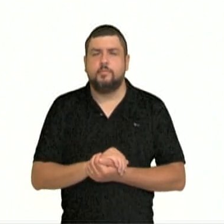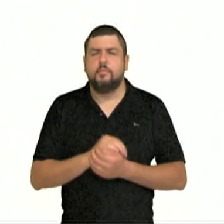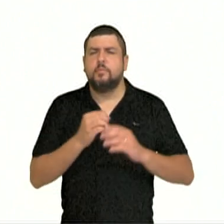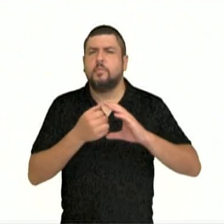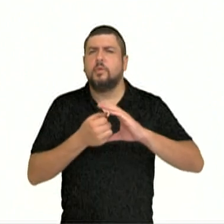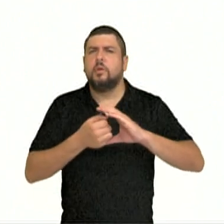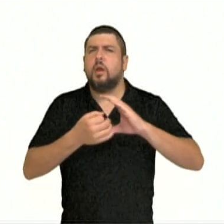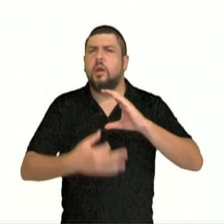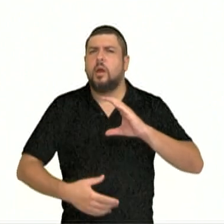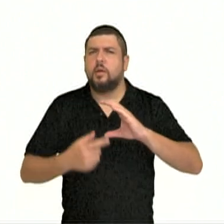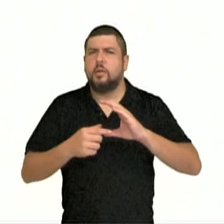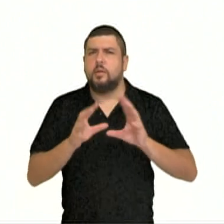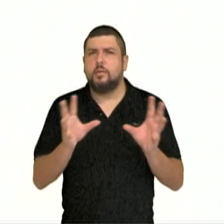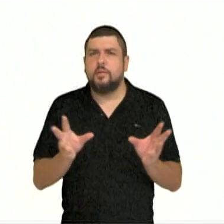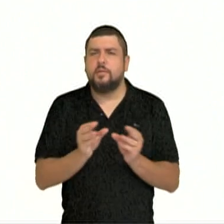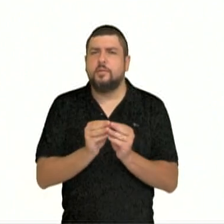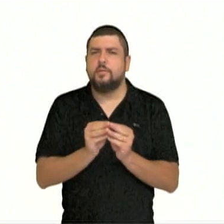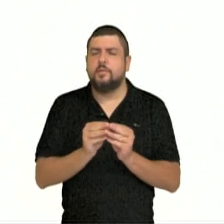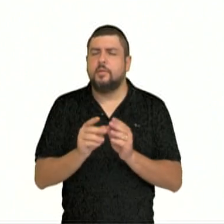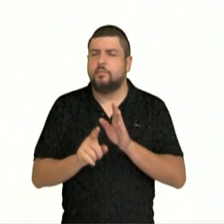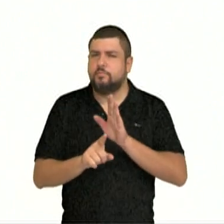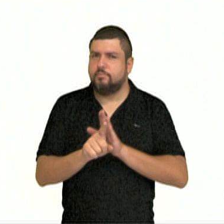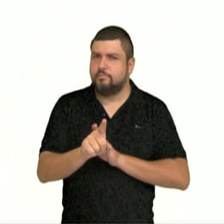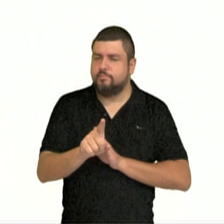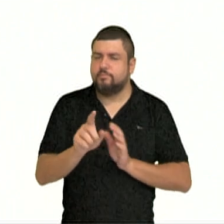de uma resenha, eu te pergunto?